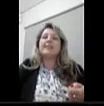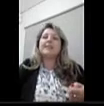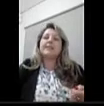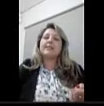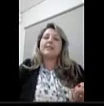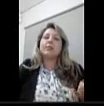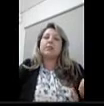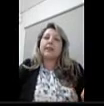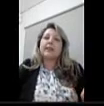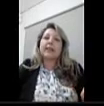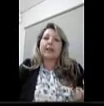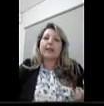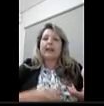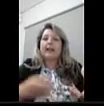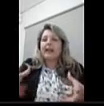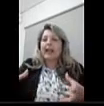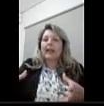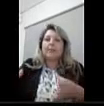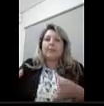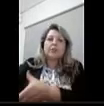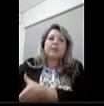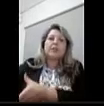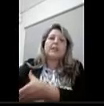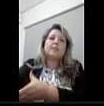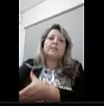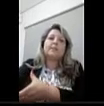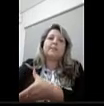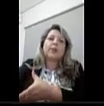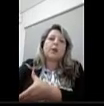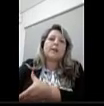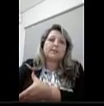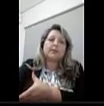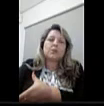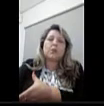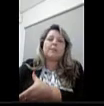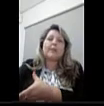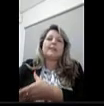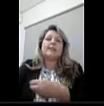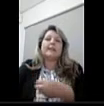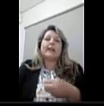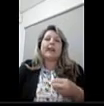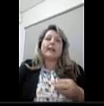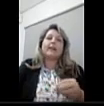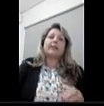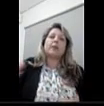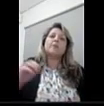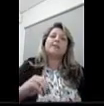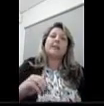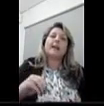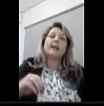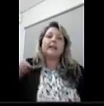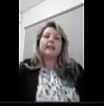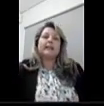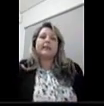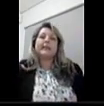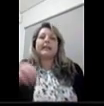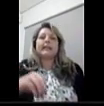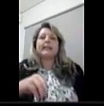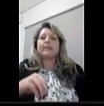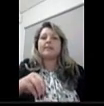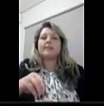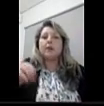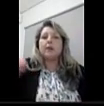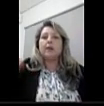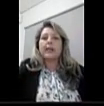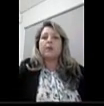mas às vezes quando for gravar, ela pode deixar inclusive próximo da sua mesa, né, ela vai começar e terminar a